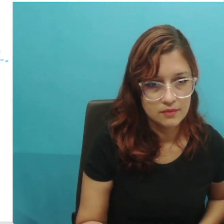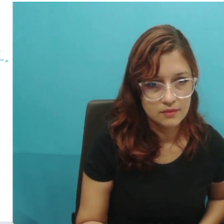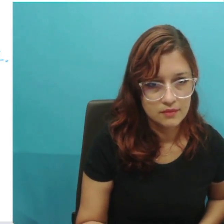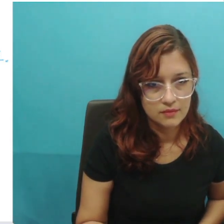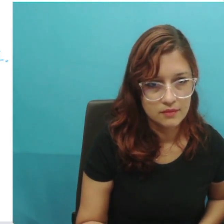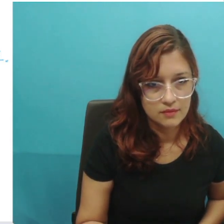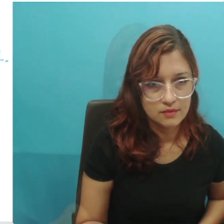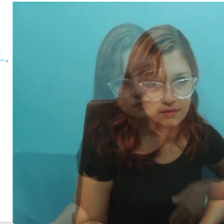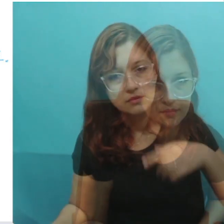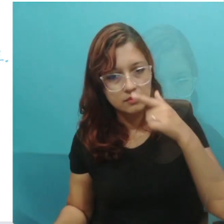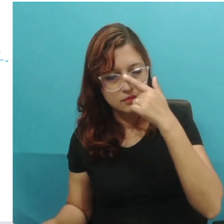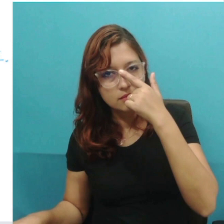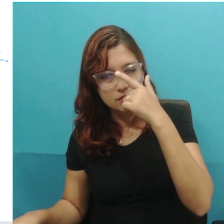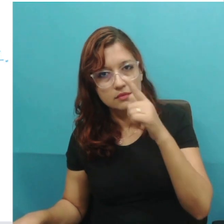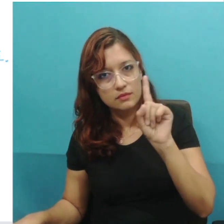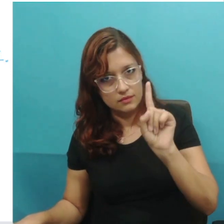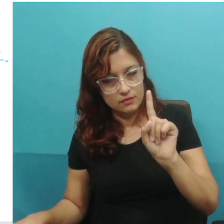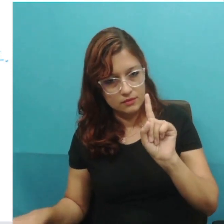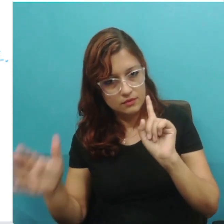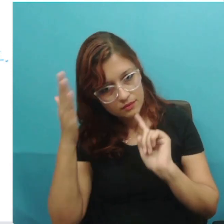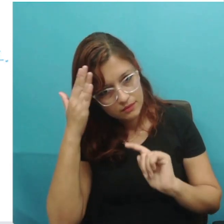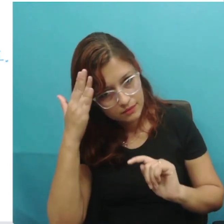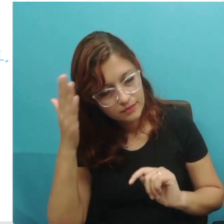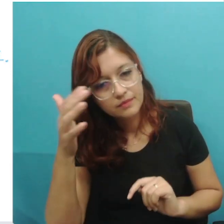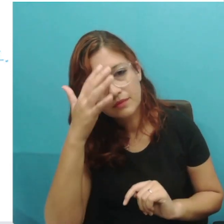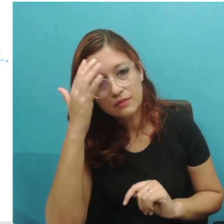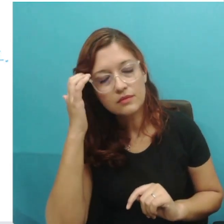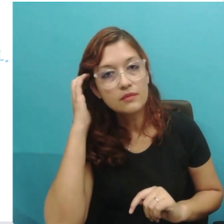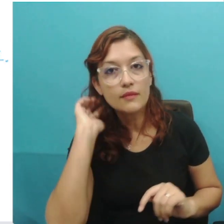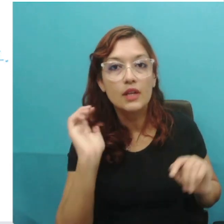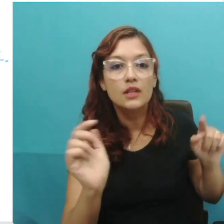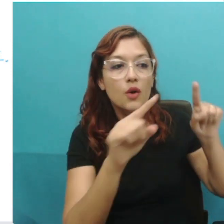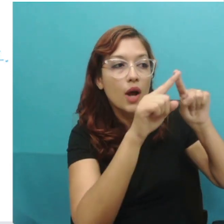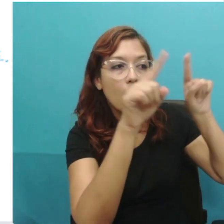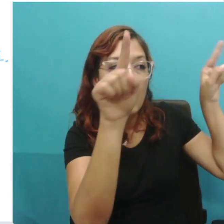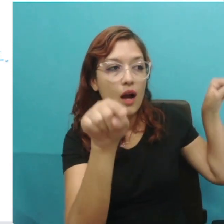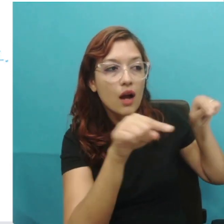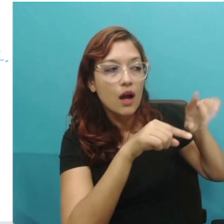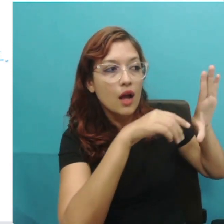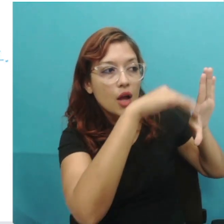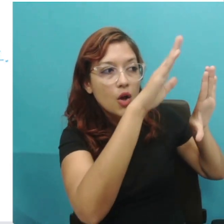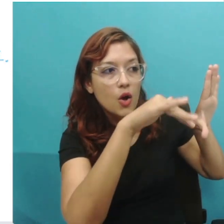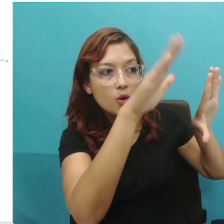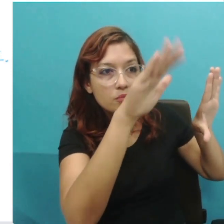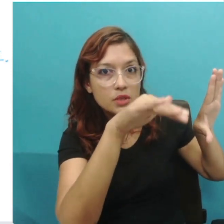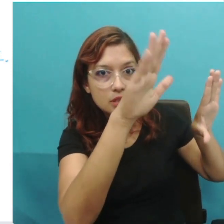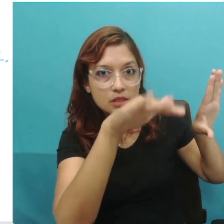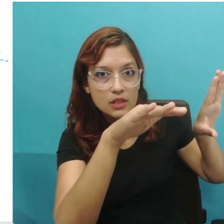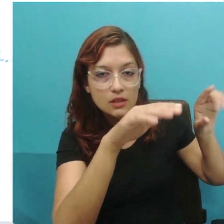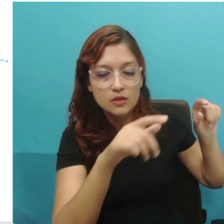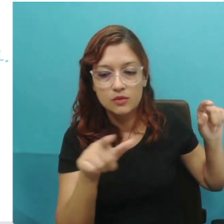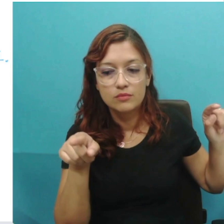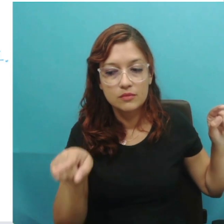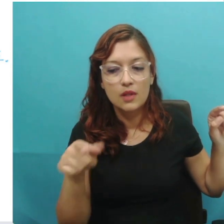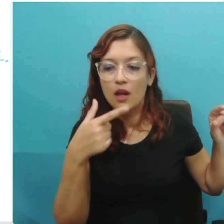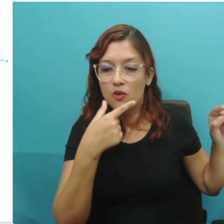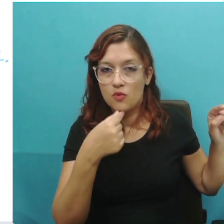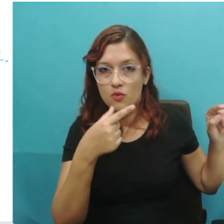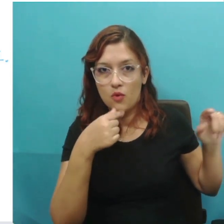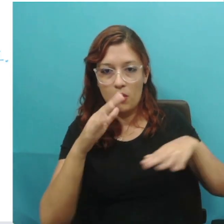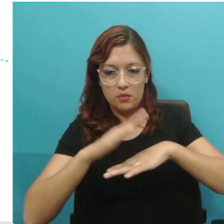Então, tem a obra, que é um substantivo, e autor, que também é um substantivo. Então, tem lá